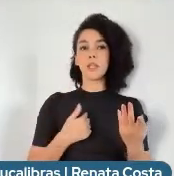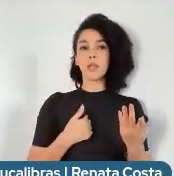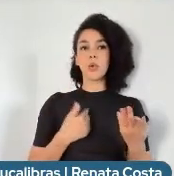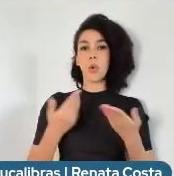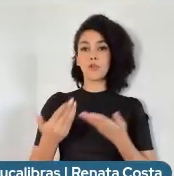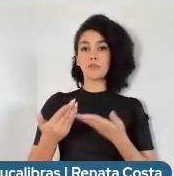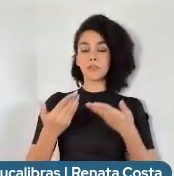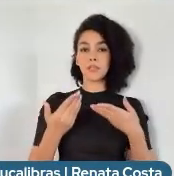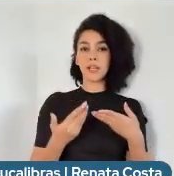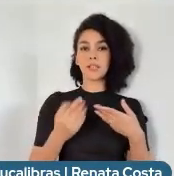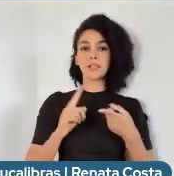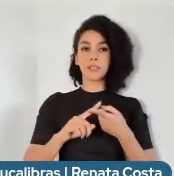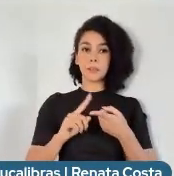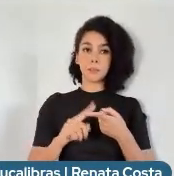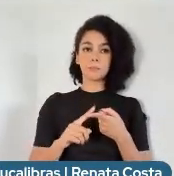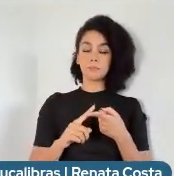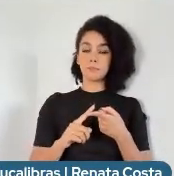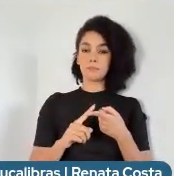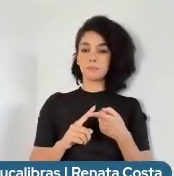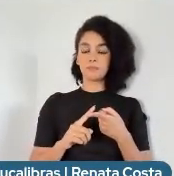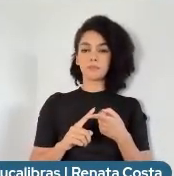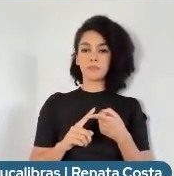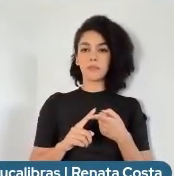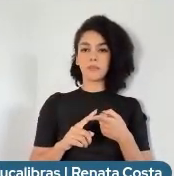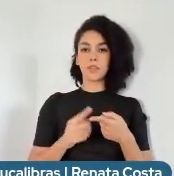convidaria aqueles que